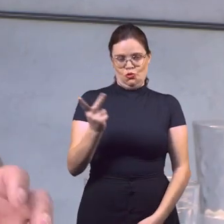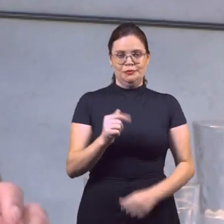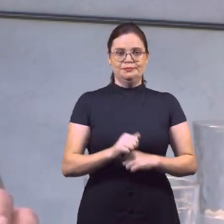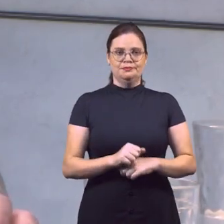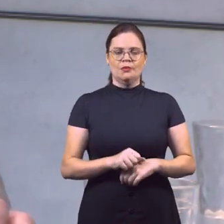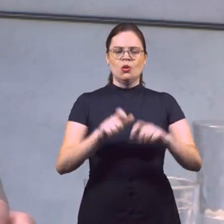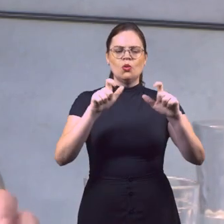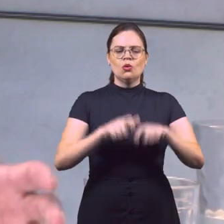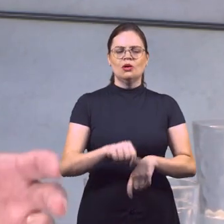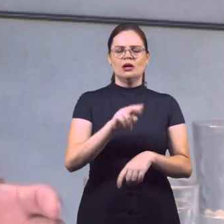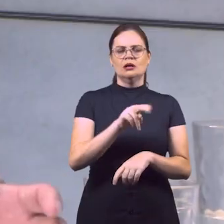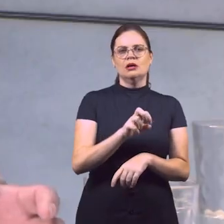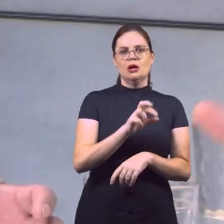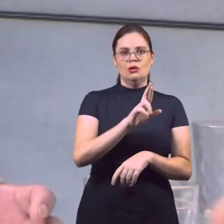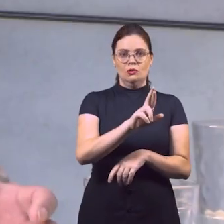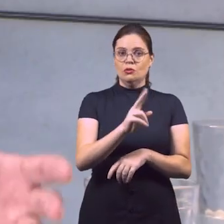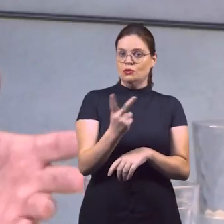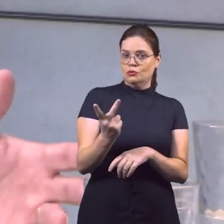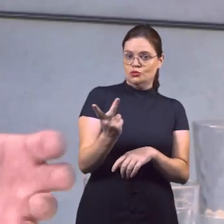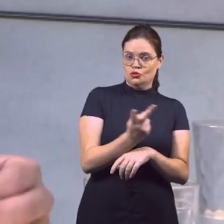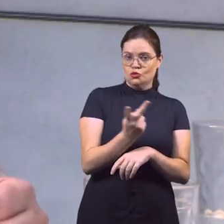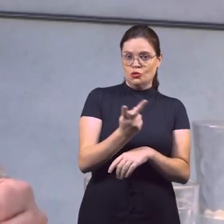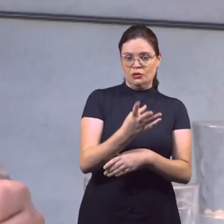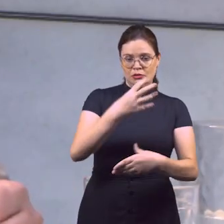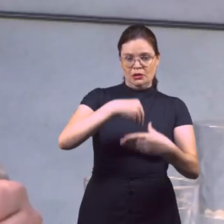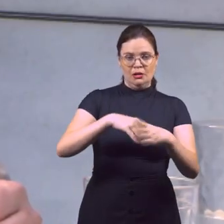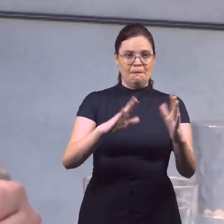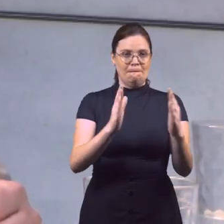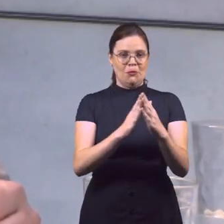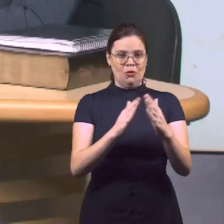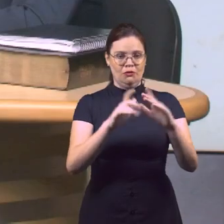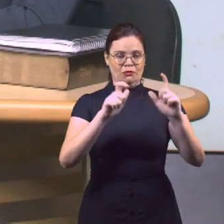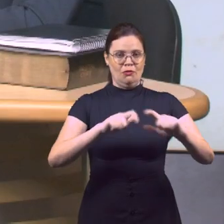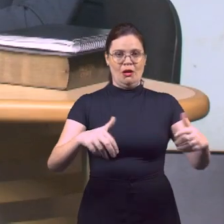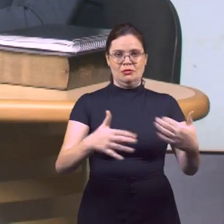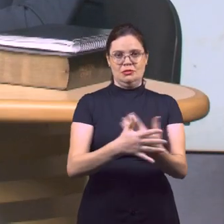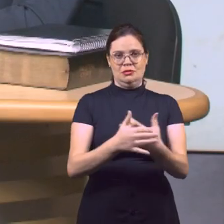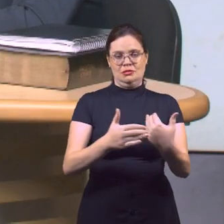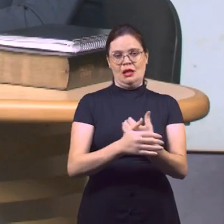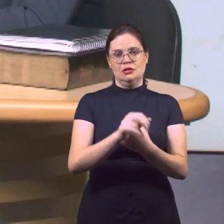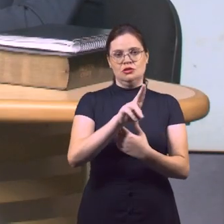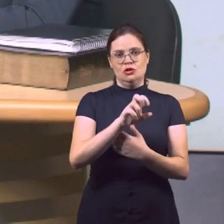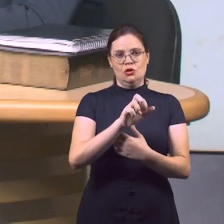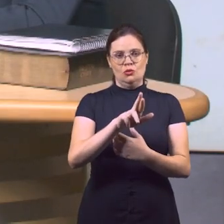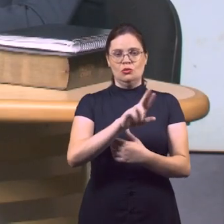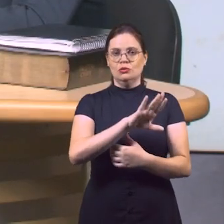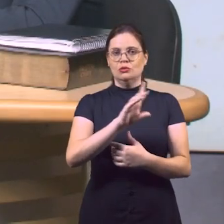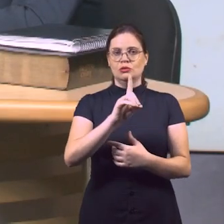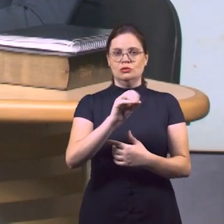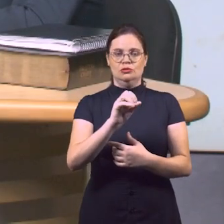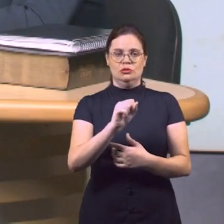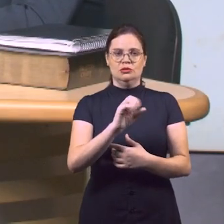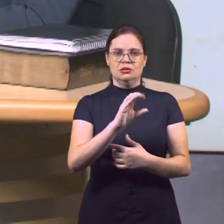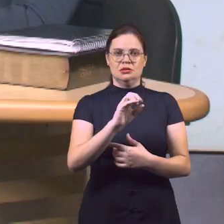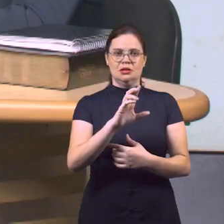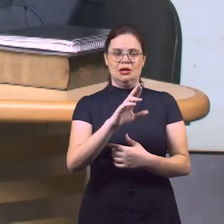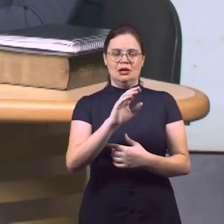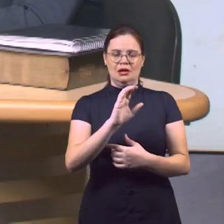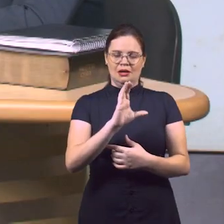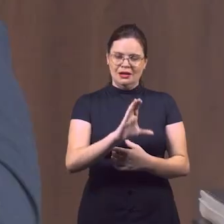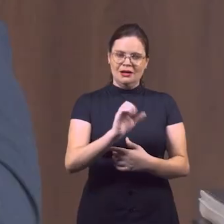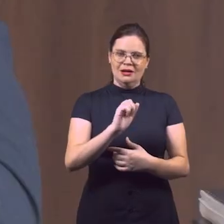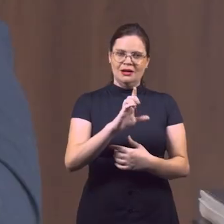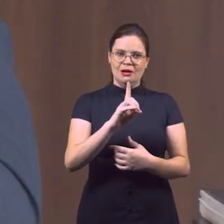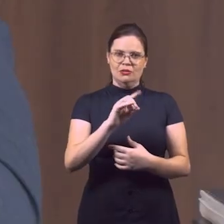a adentrar em Canaã, fruto de uma promessa. Pastor Tiago, o nome Sarai, ou Sara, né? Porque ela teve o